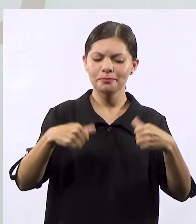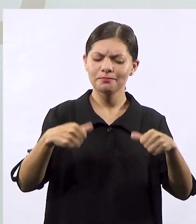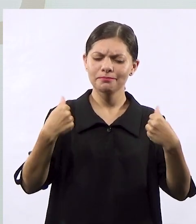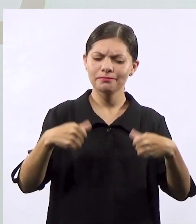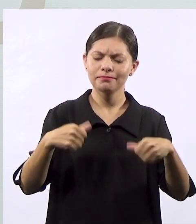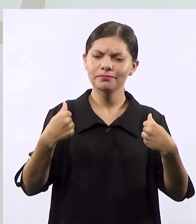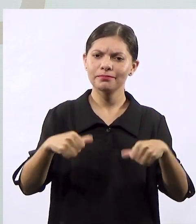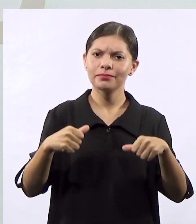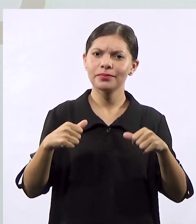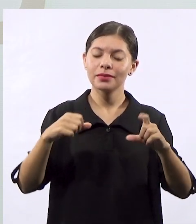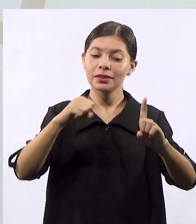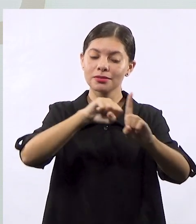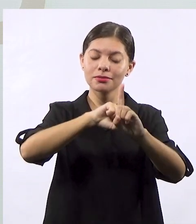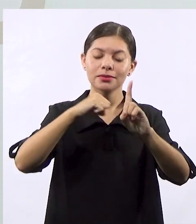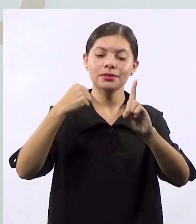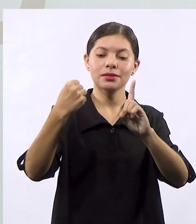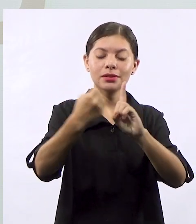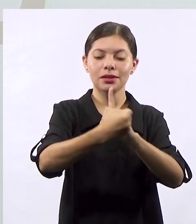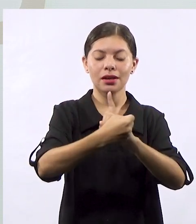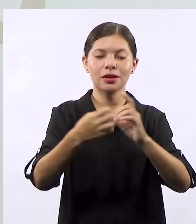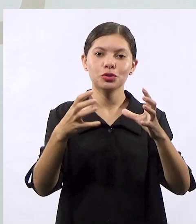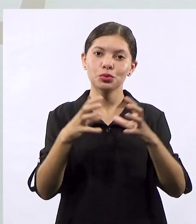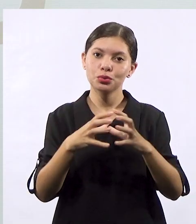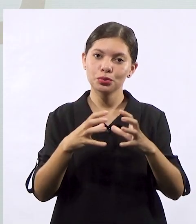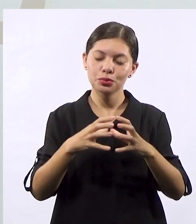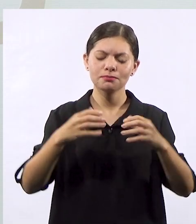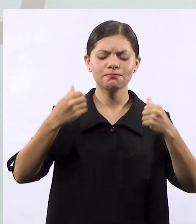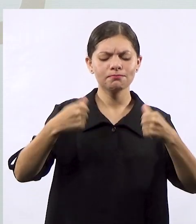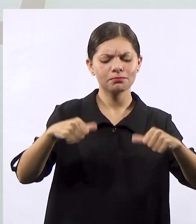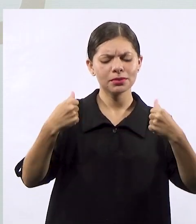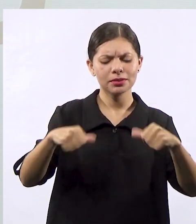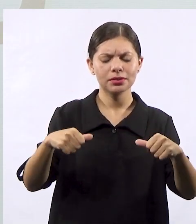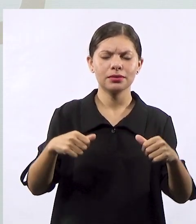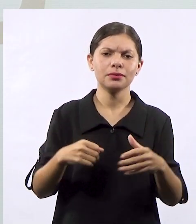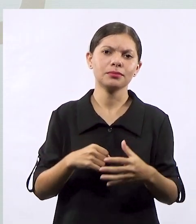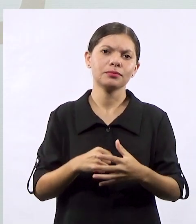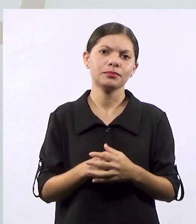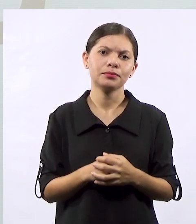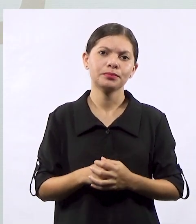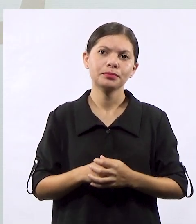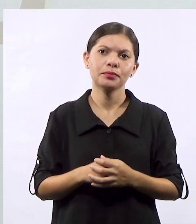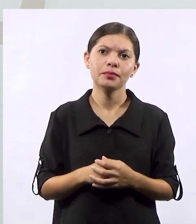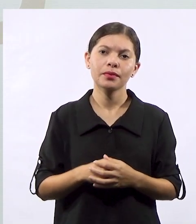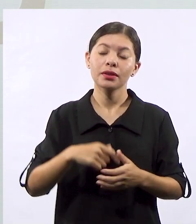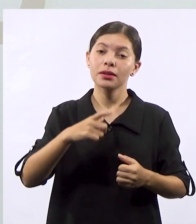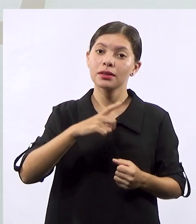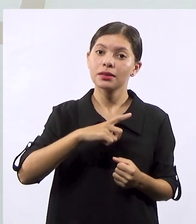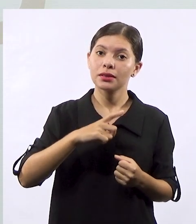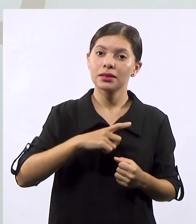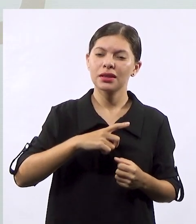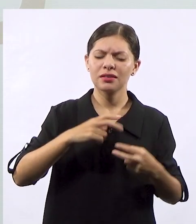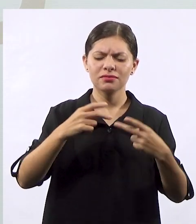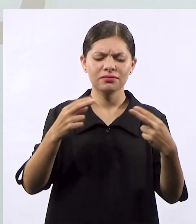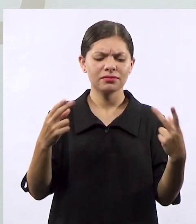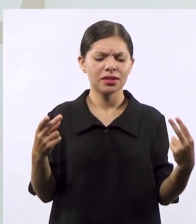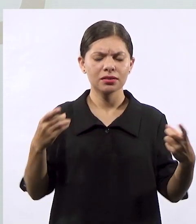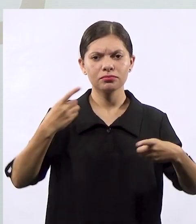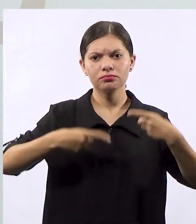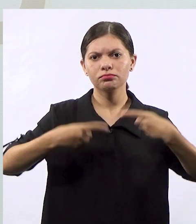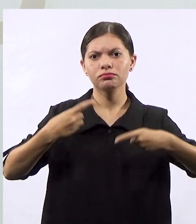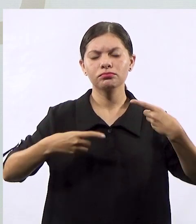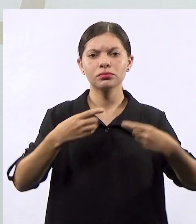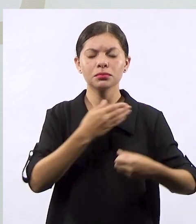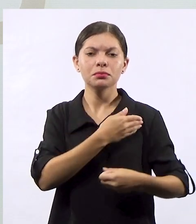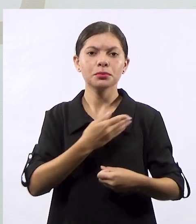as necessidades que as comunidades necessitam, que as comunidades precisam. Então, existem várias políticas